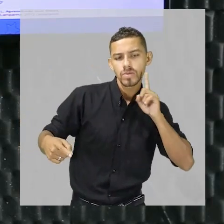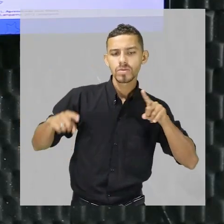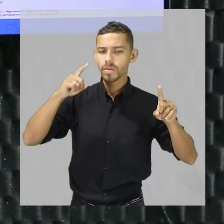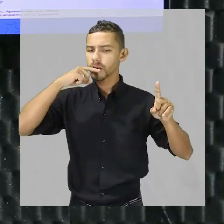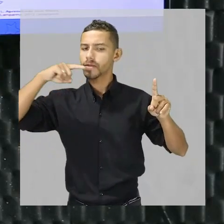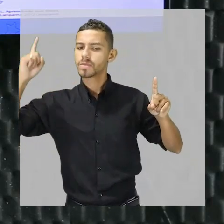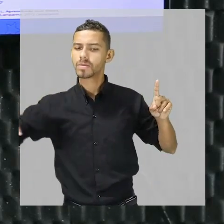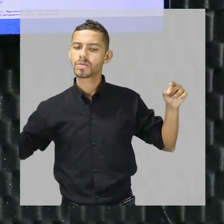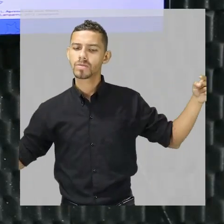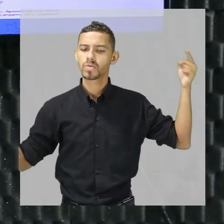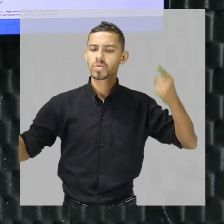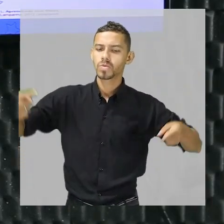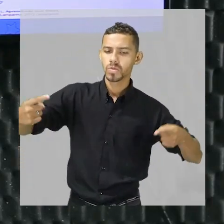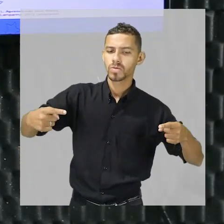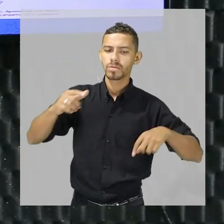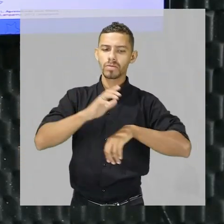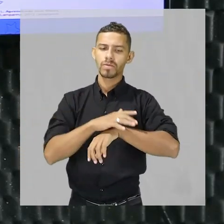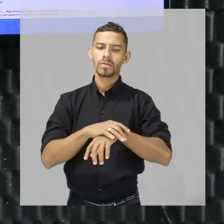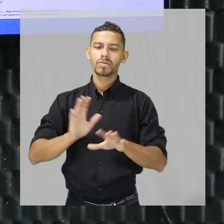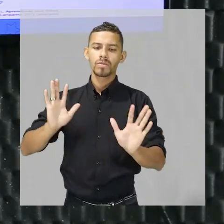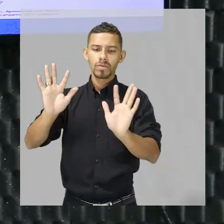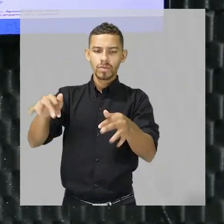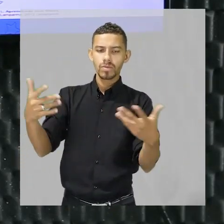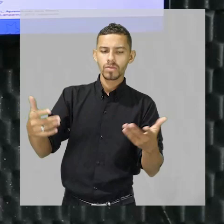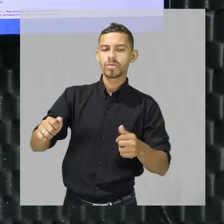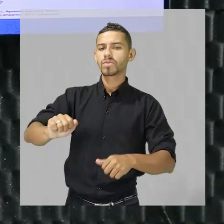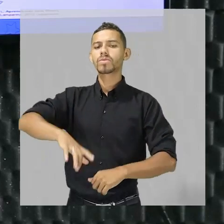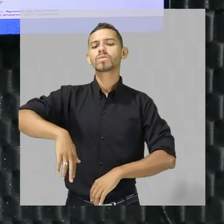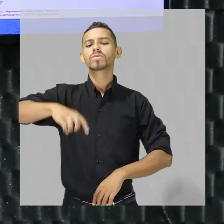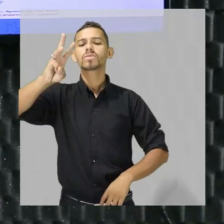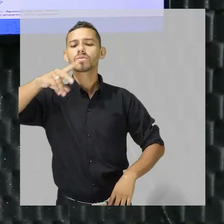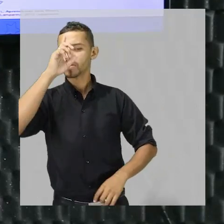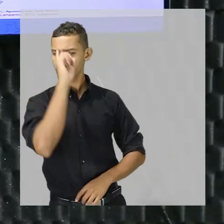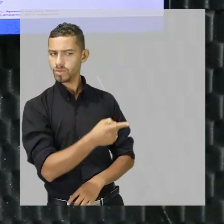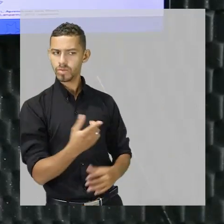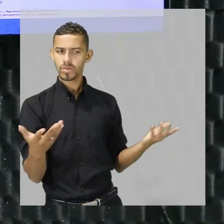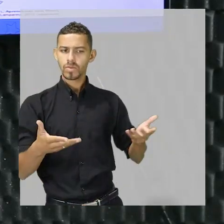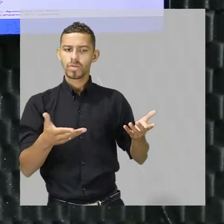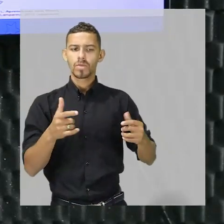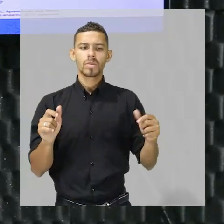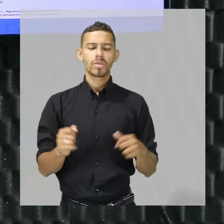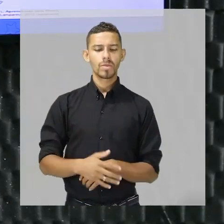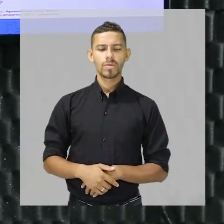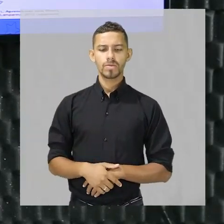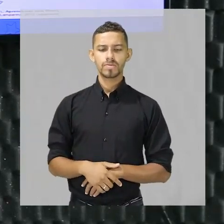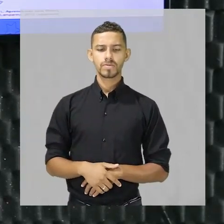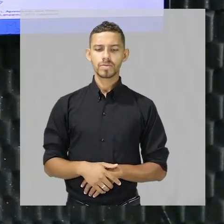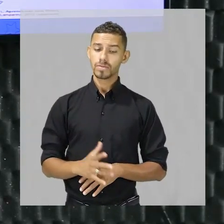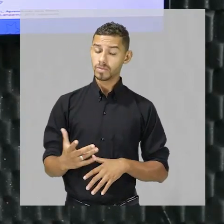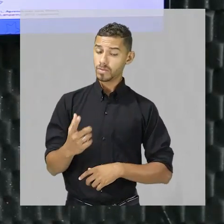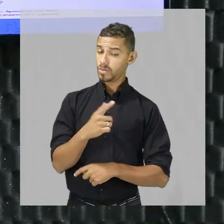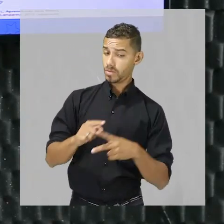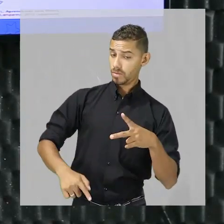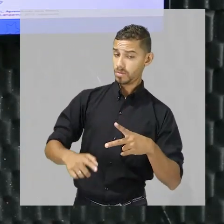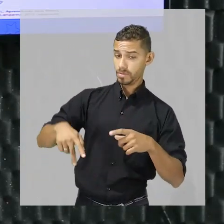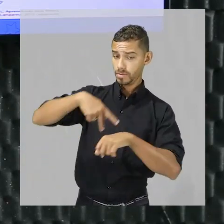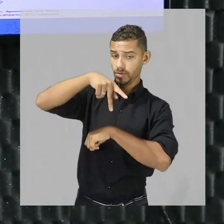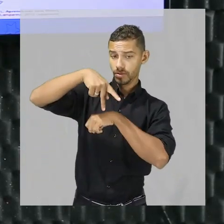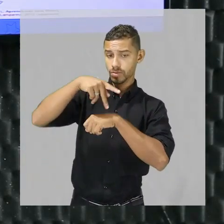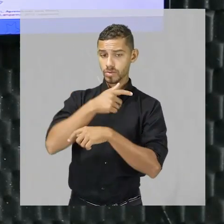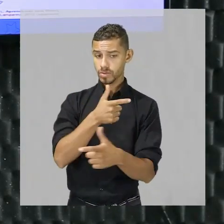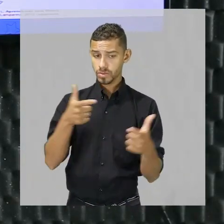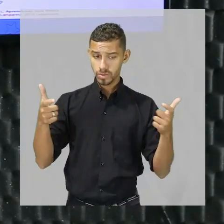hegemonia mundial do pós-guerra, né? Ou seja, quem iria comandar o mundo após a Segunda Guerra Mundial. E esses dois países, eles tinham como